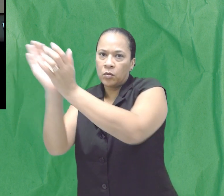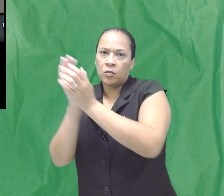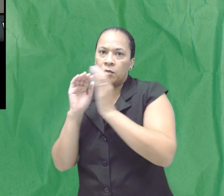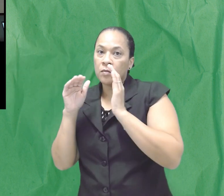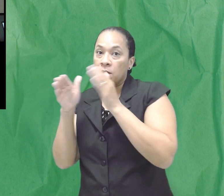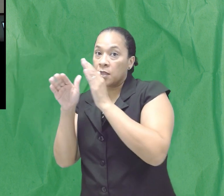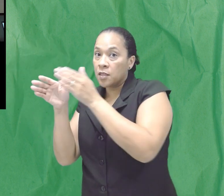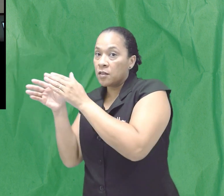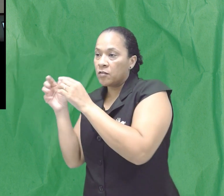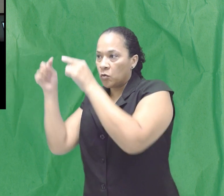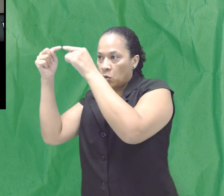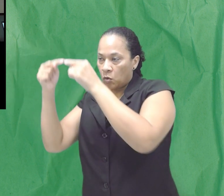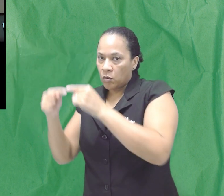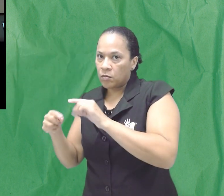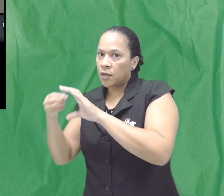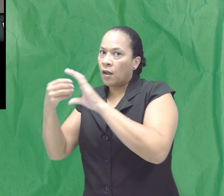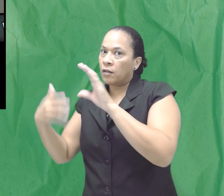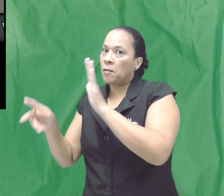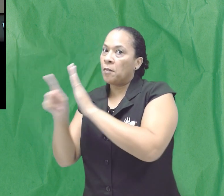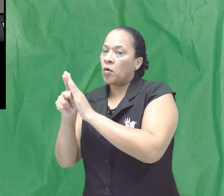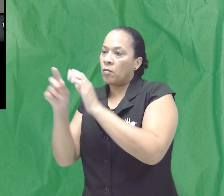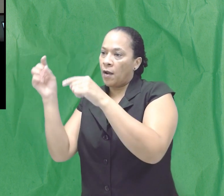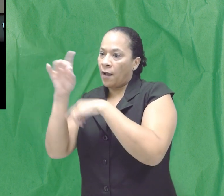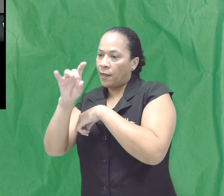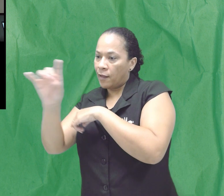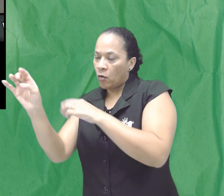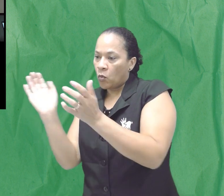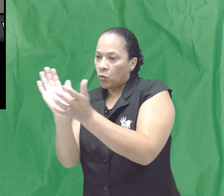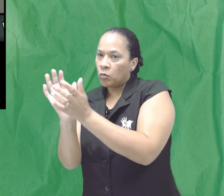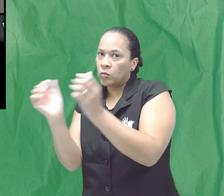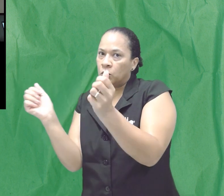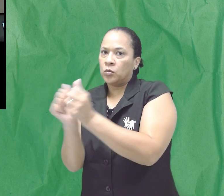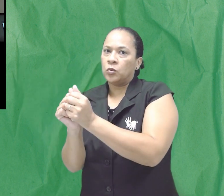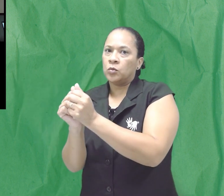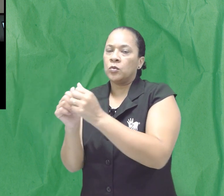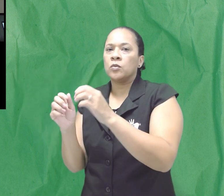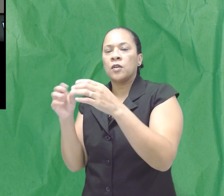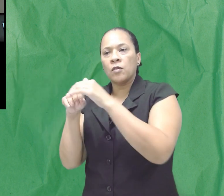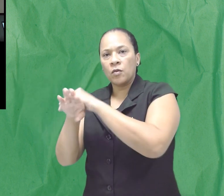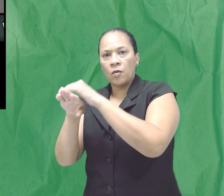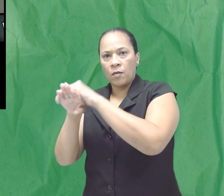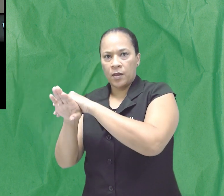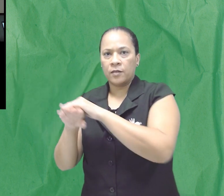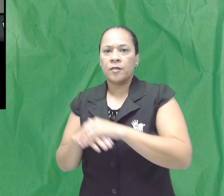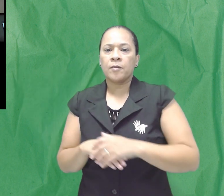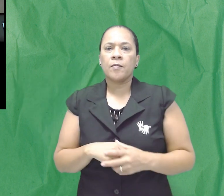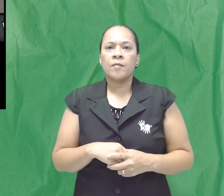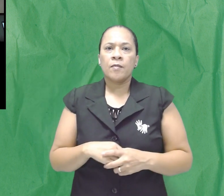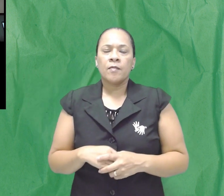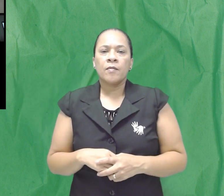a partir de certos comportamentos, características próprias, são utilizados aí nesse armazenamento e estocagem,